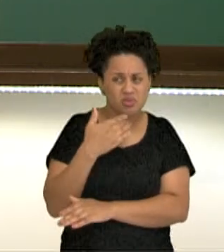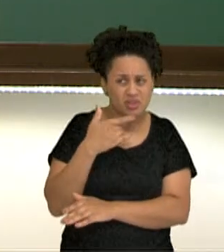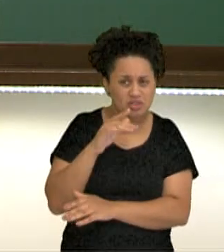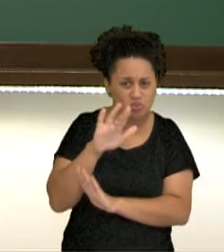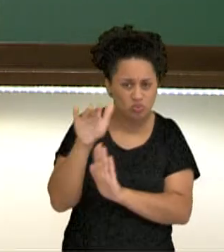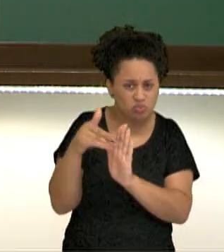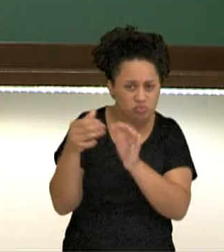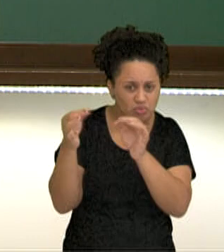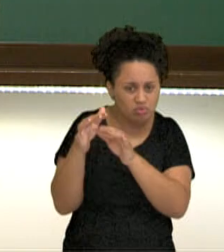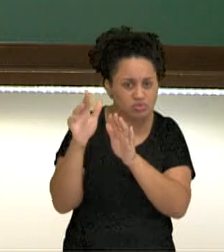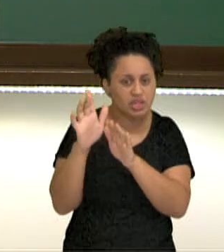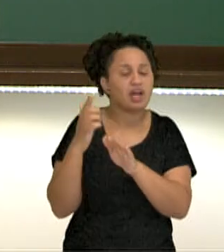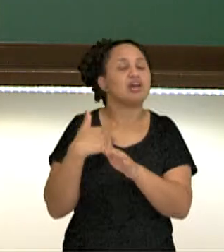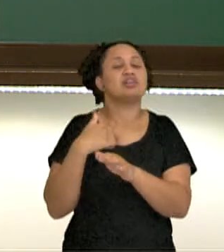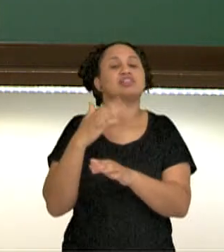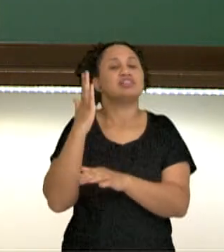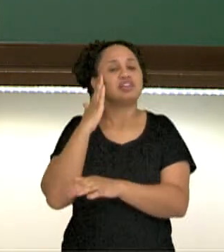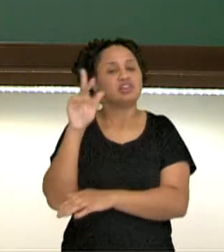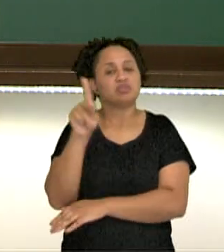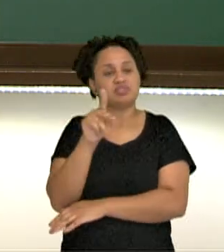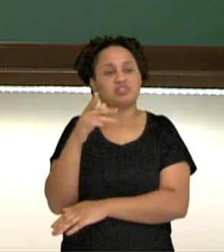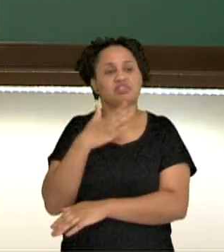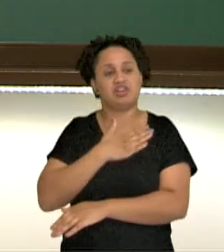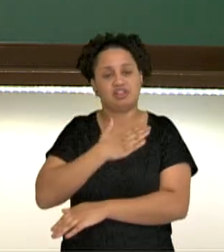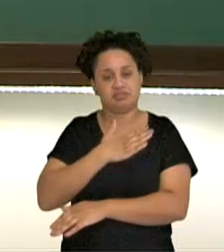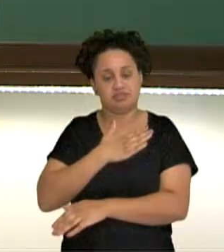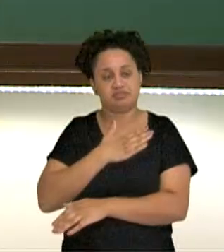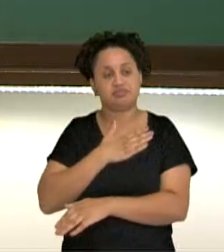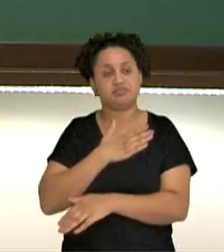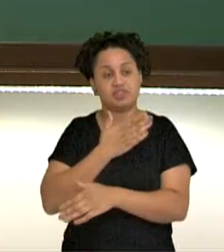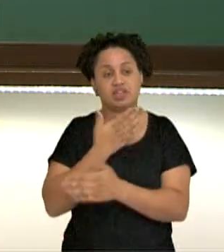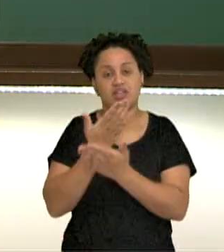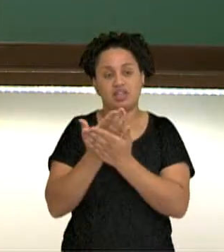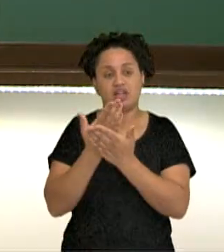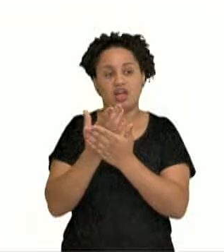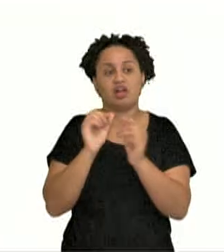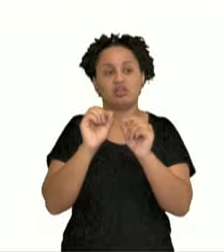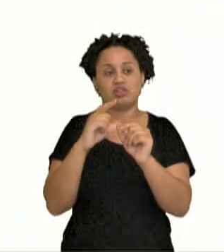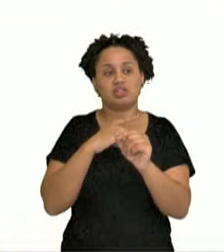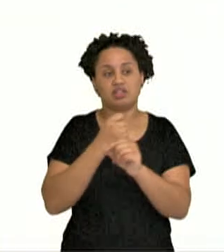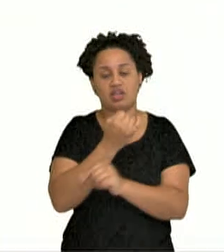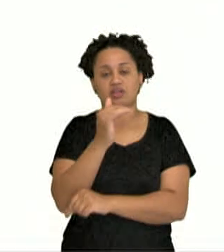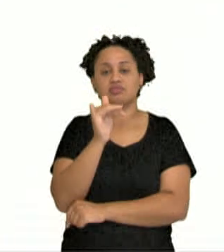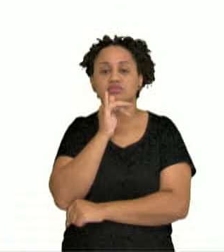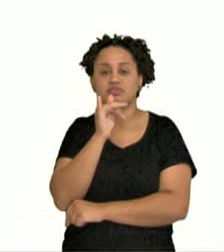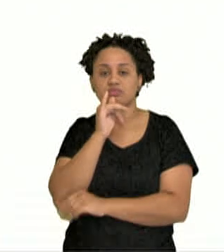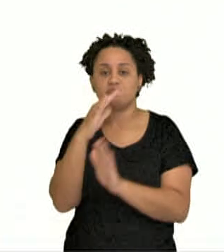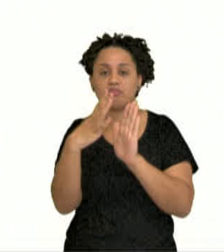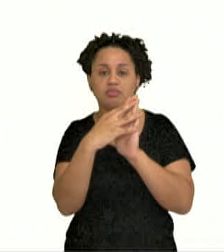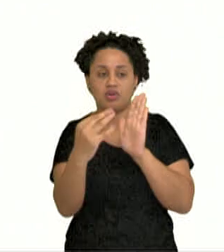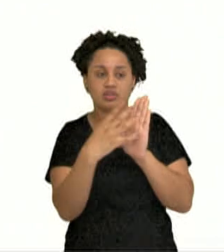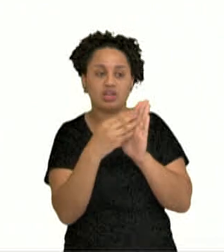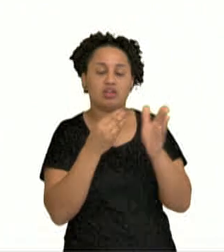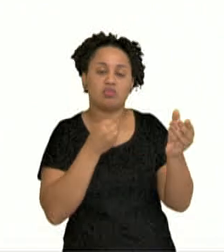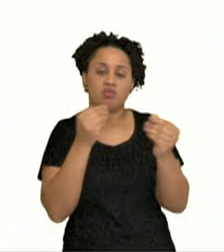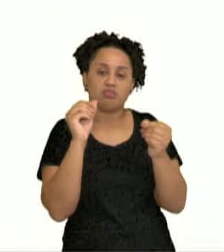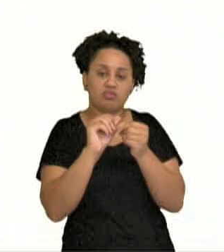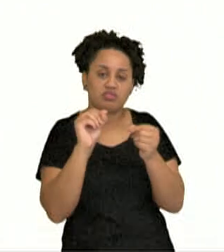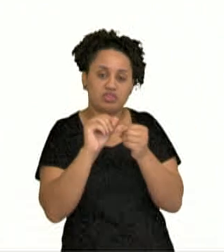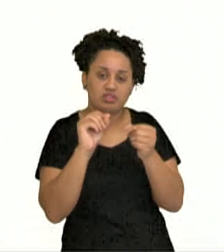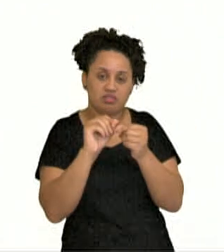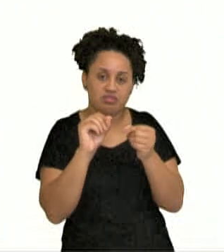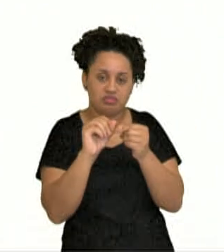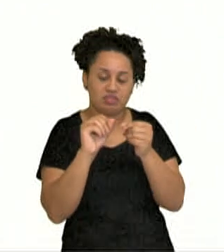que ele vai amar. Aqui nessa aula, no vídeo, vão ficar para vocês aqui alguns exemplos de como que você pode